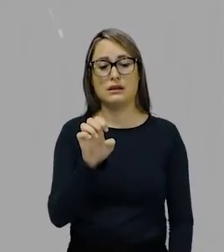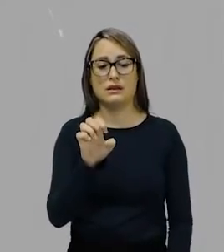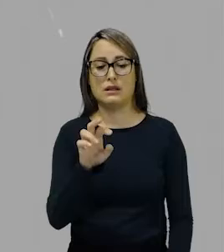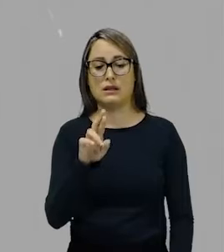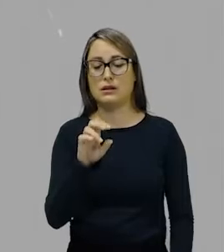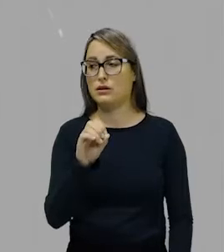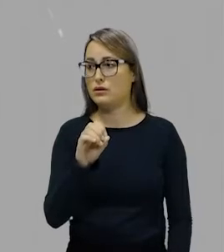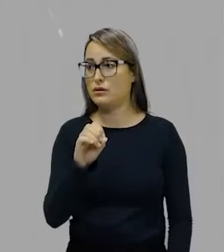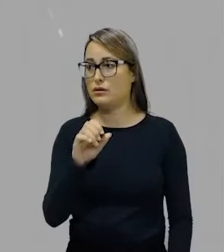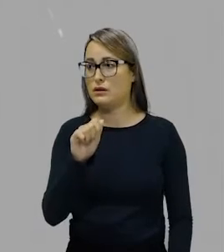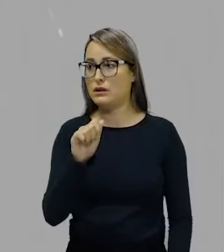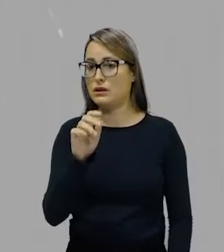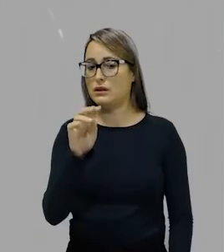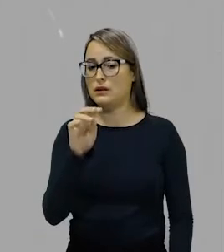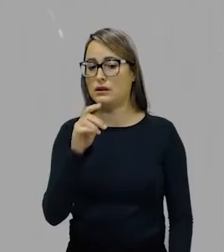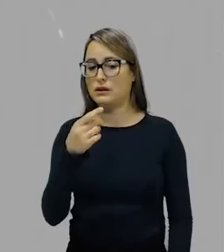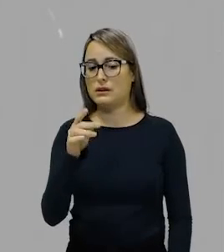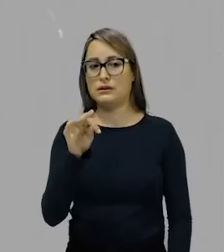Palavra nova para você, será?